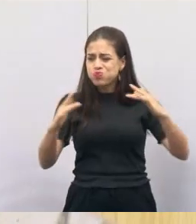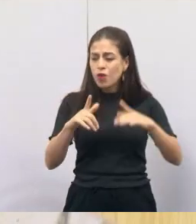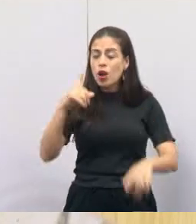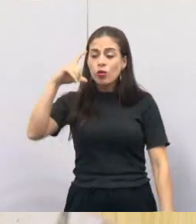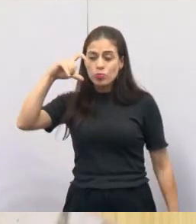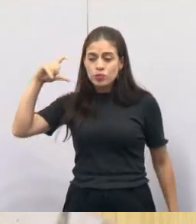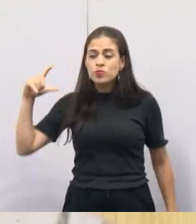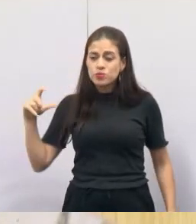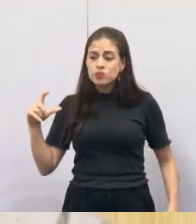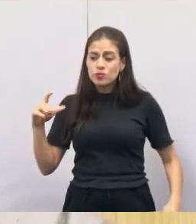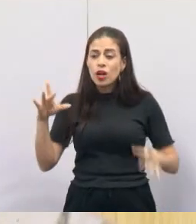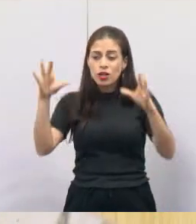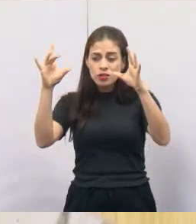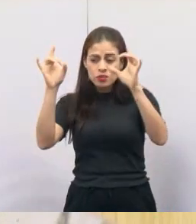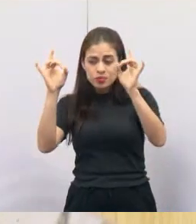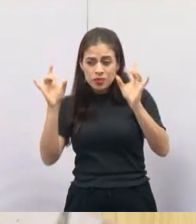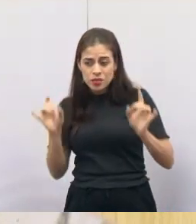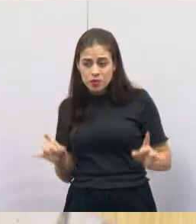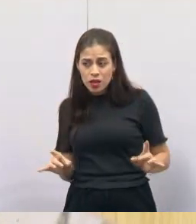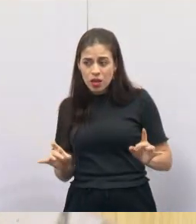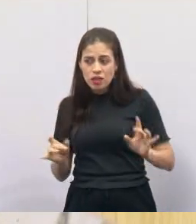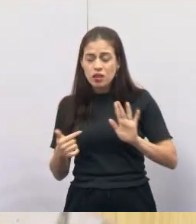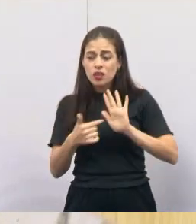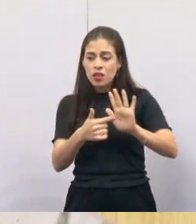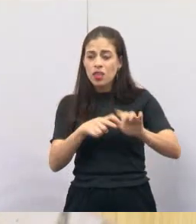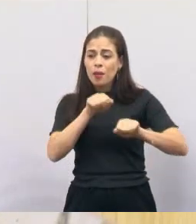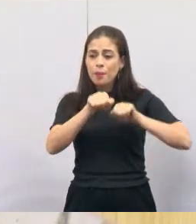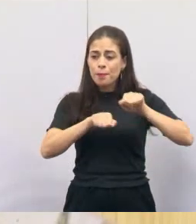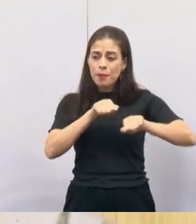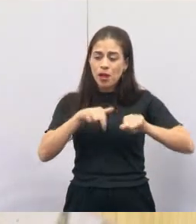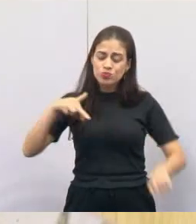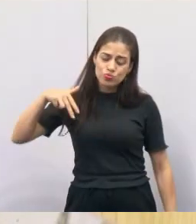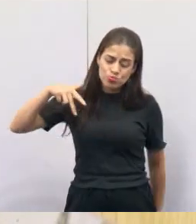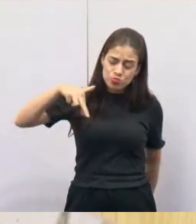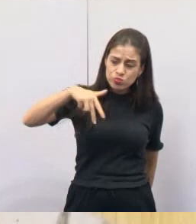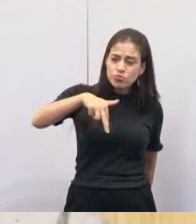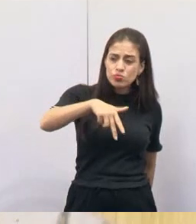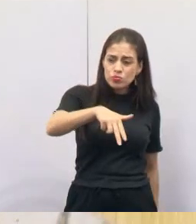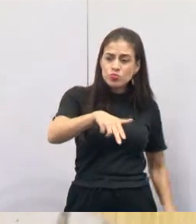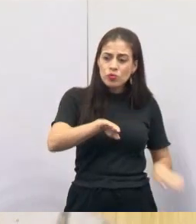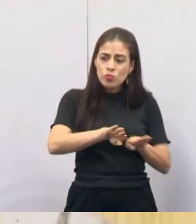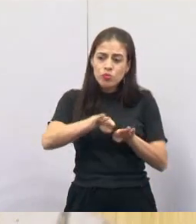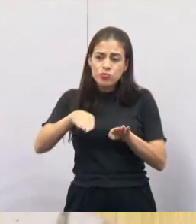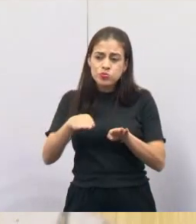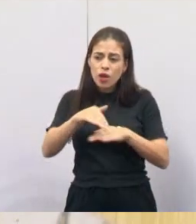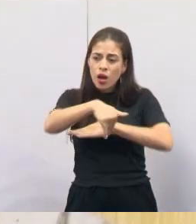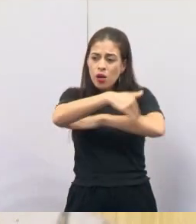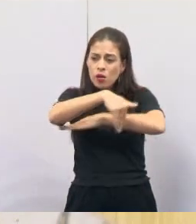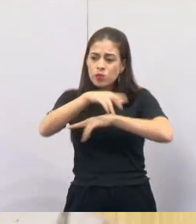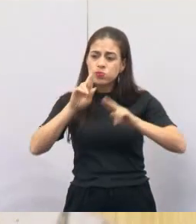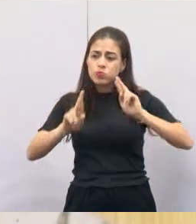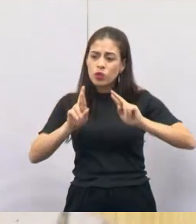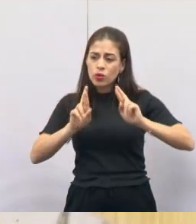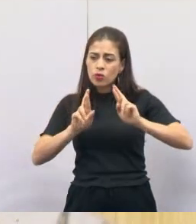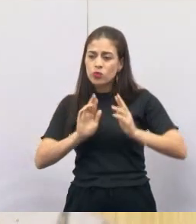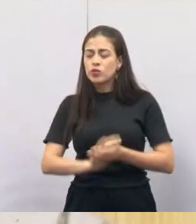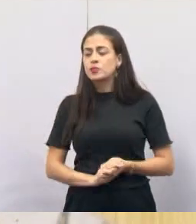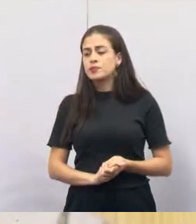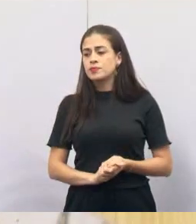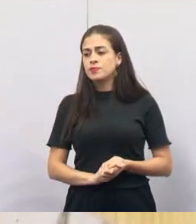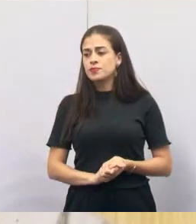fotos, especificamente pedestres e ciclistas que transitam pelo acostamento da mencionada rodovia. Diante do exposto,